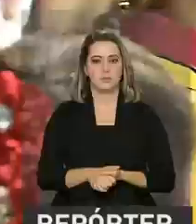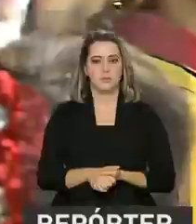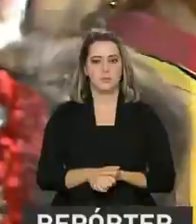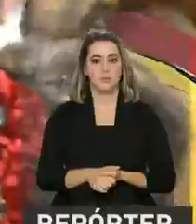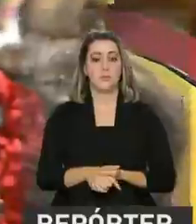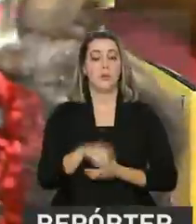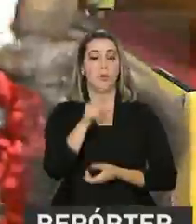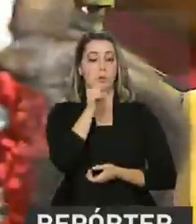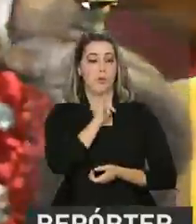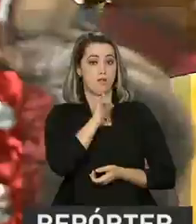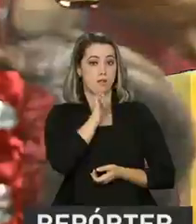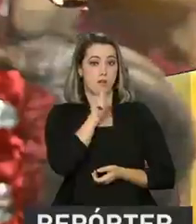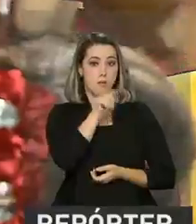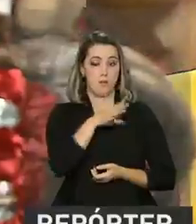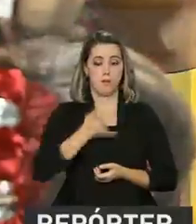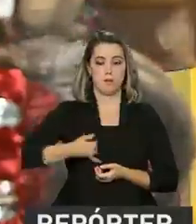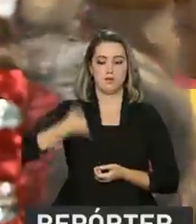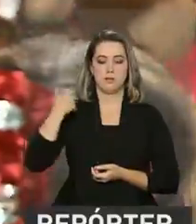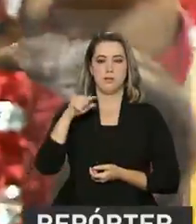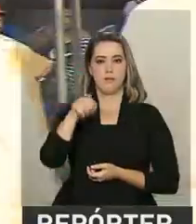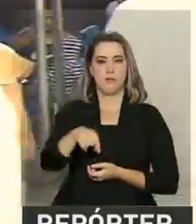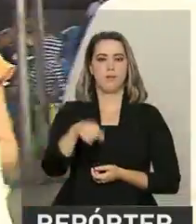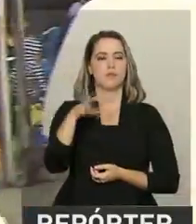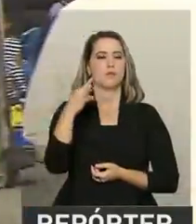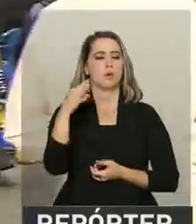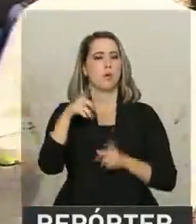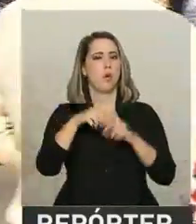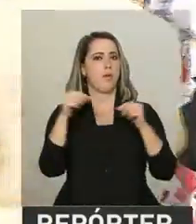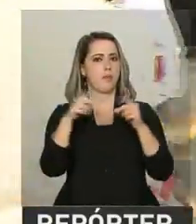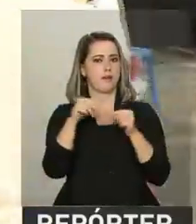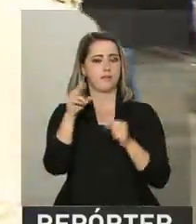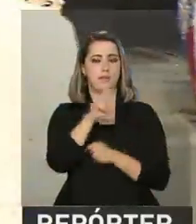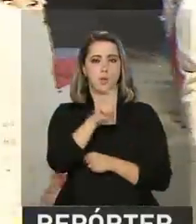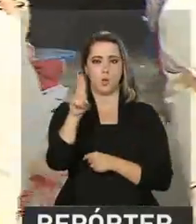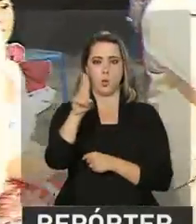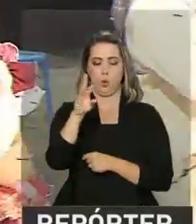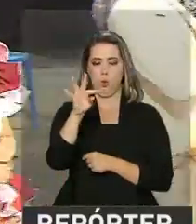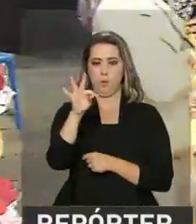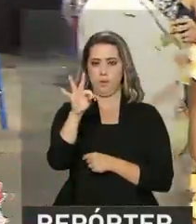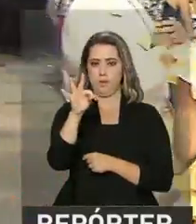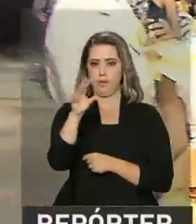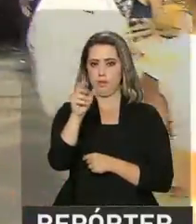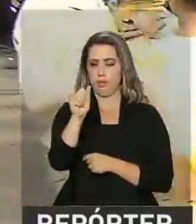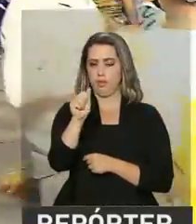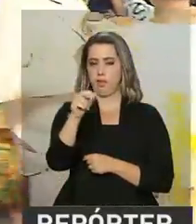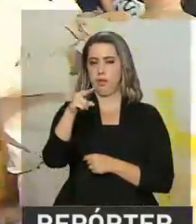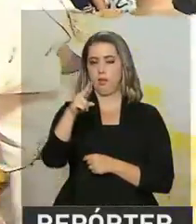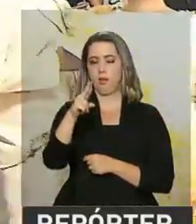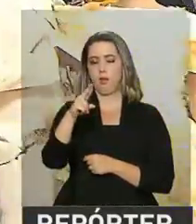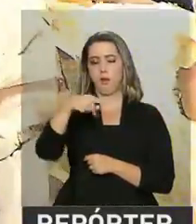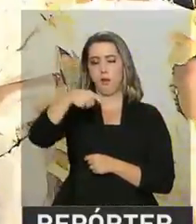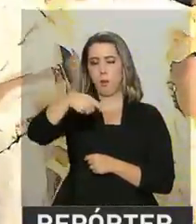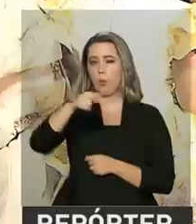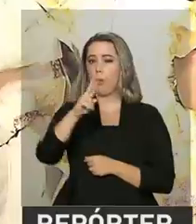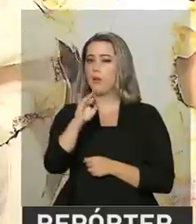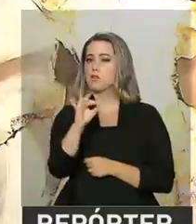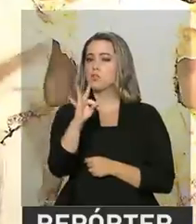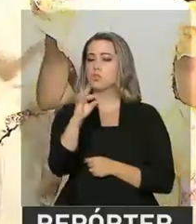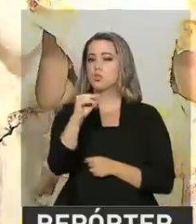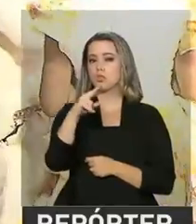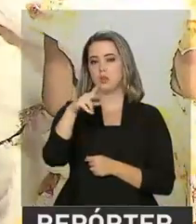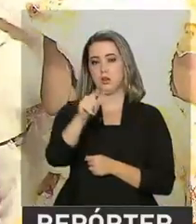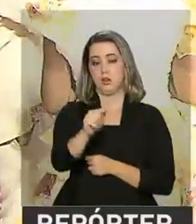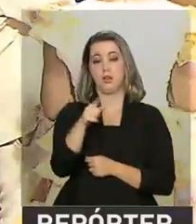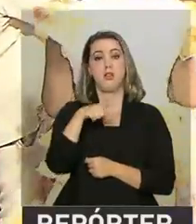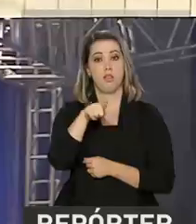Um exemplo dessas festas está em Taguatinga, uma das cidades do Distrito Federal, formada por nordestinos, onde